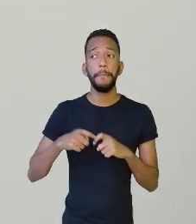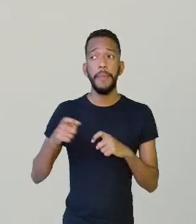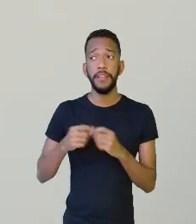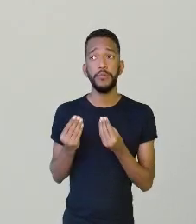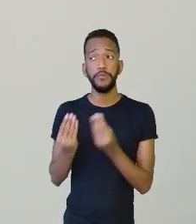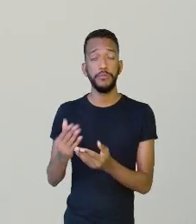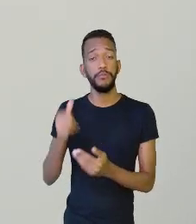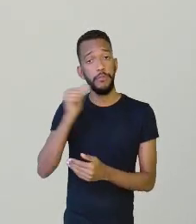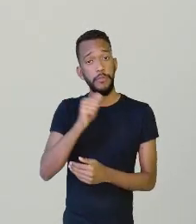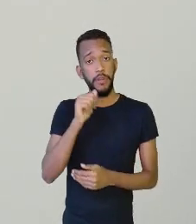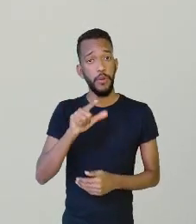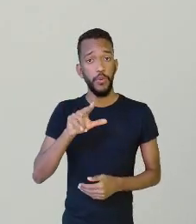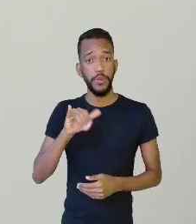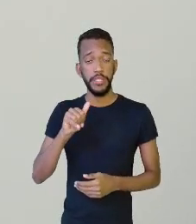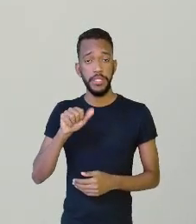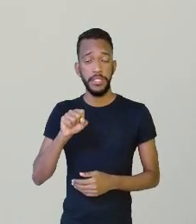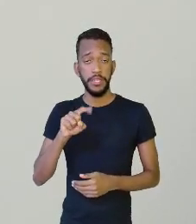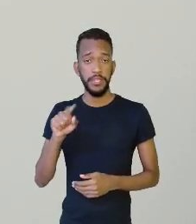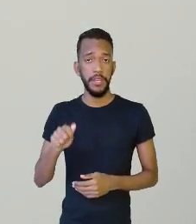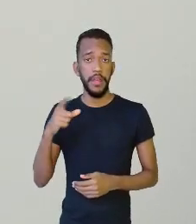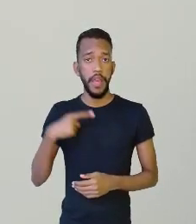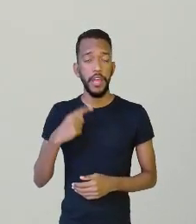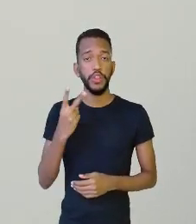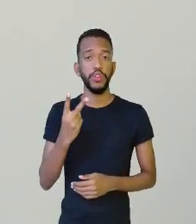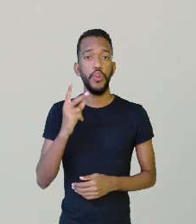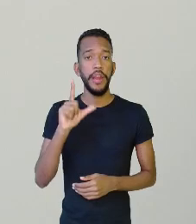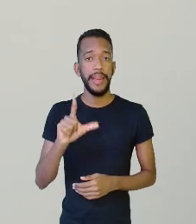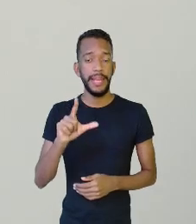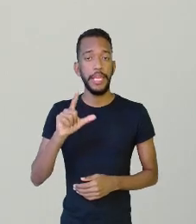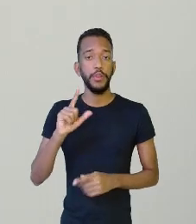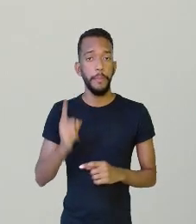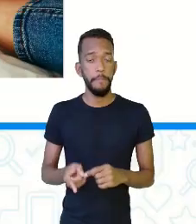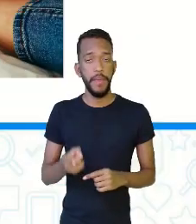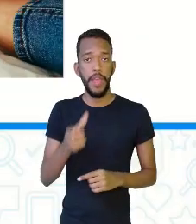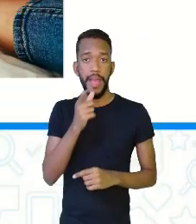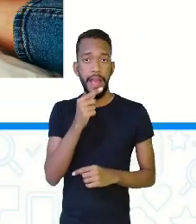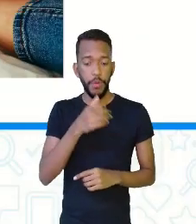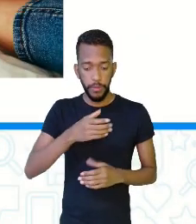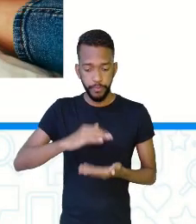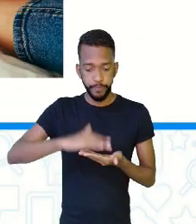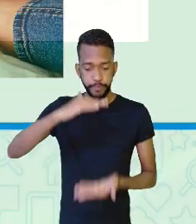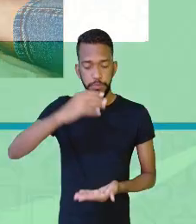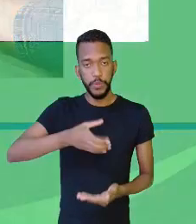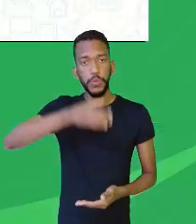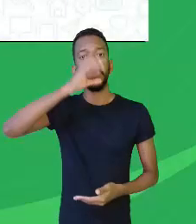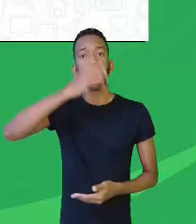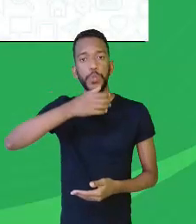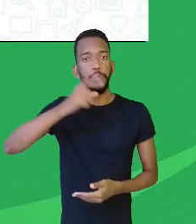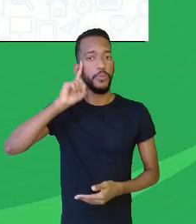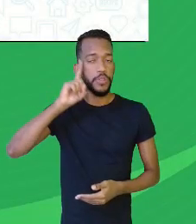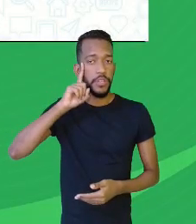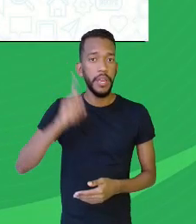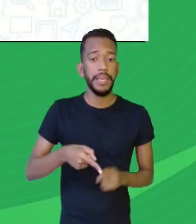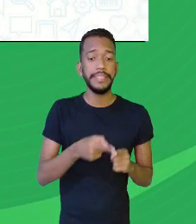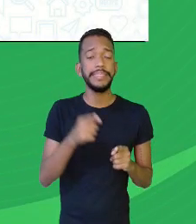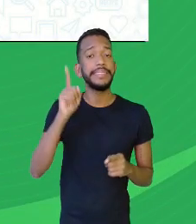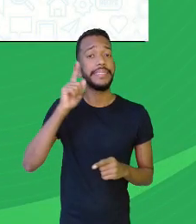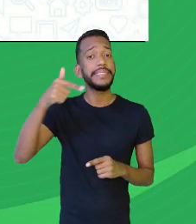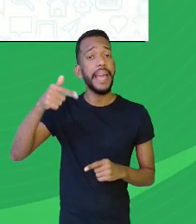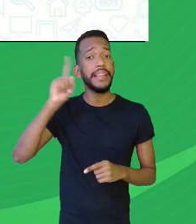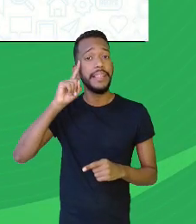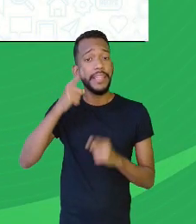a Luísa 2,5 litros de água por dia. Você sabe quantos litros ela tomará em 7